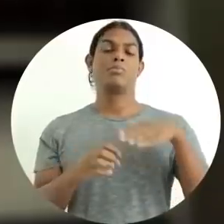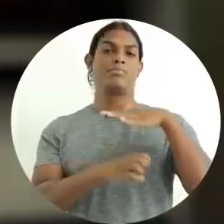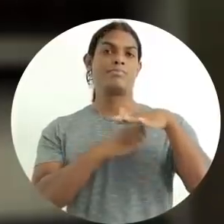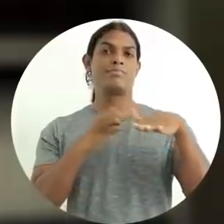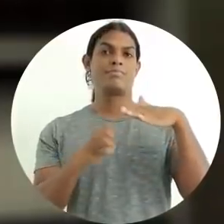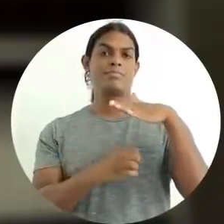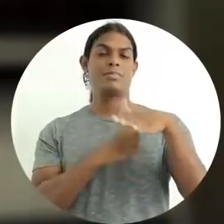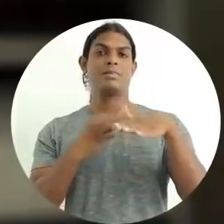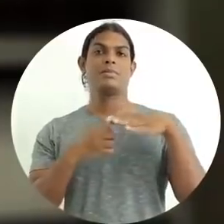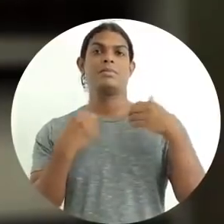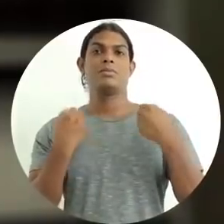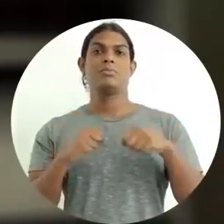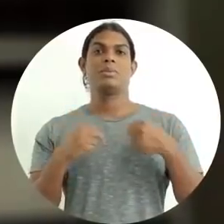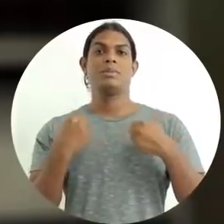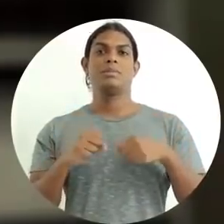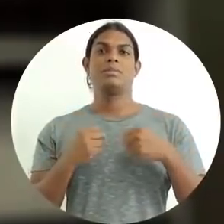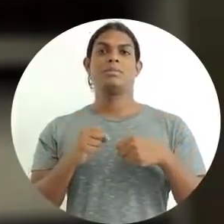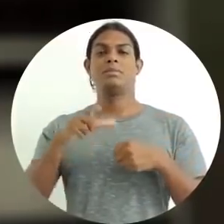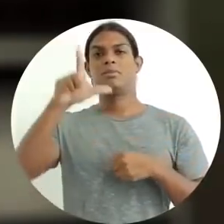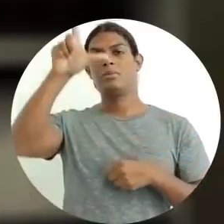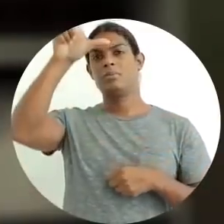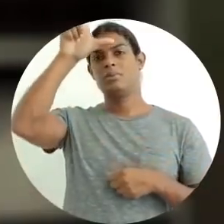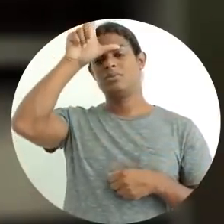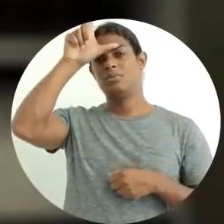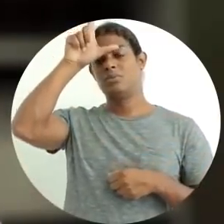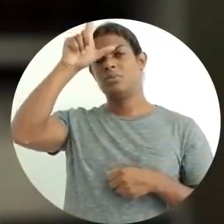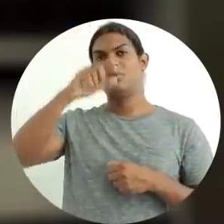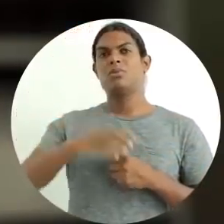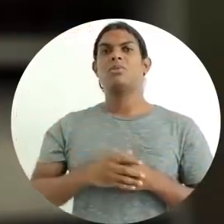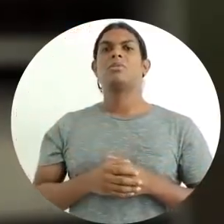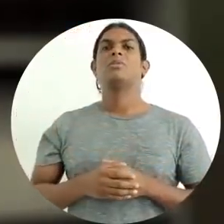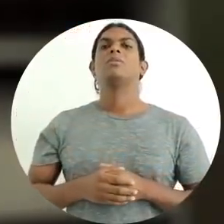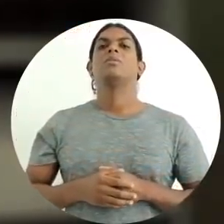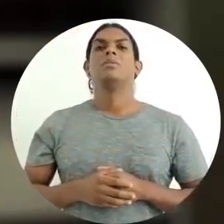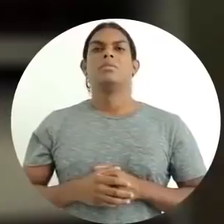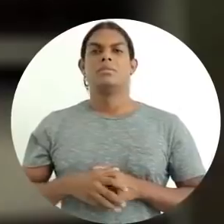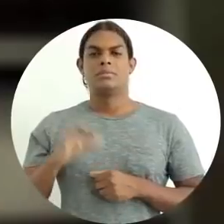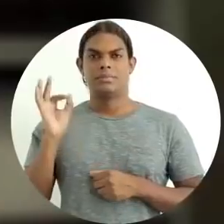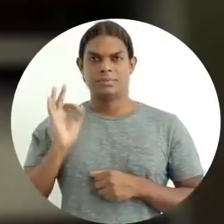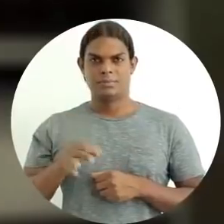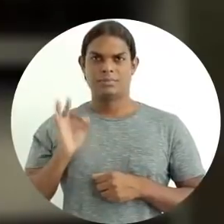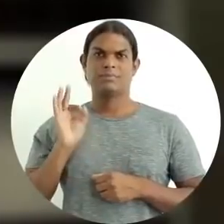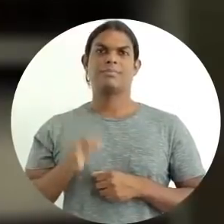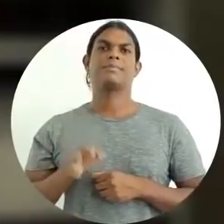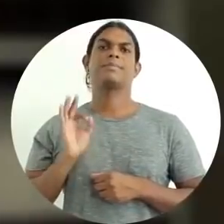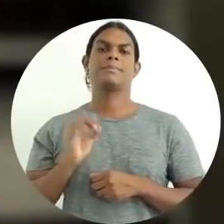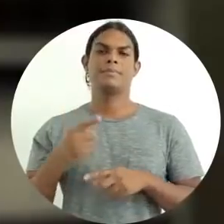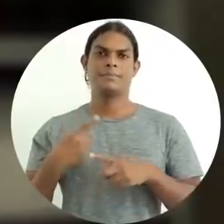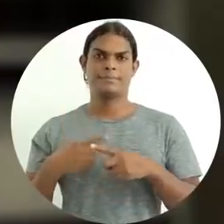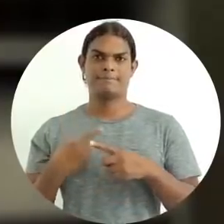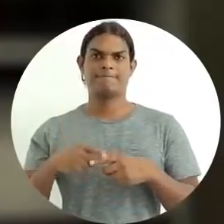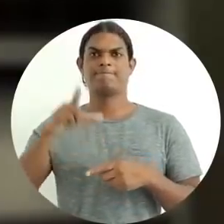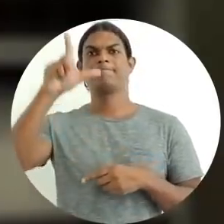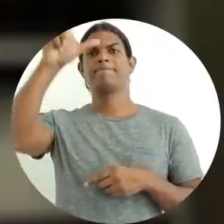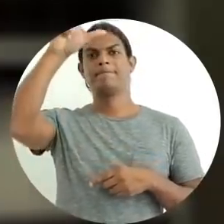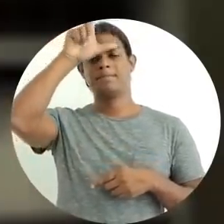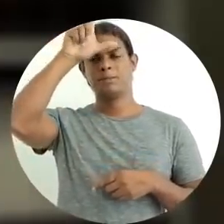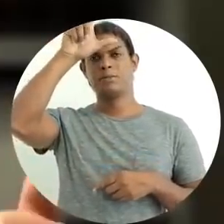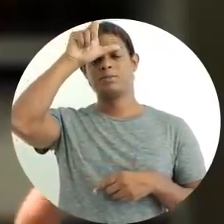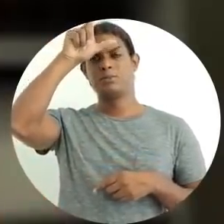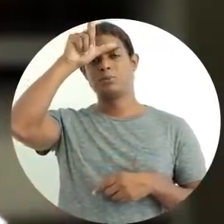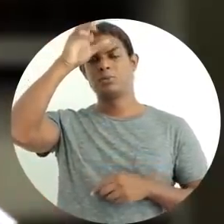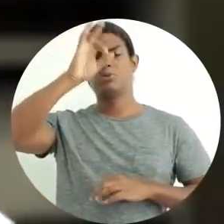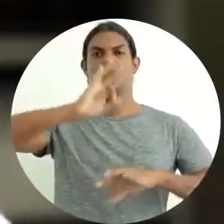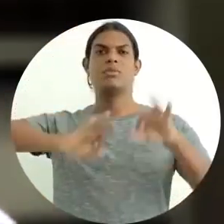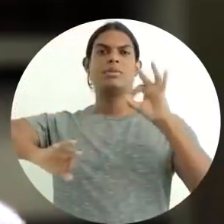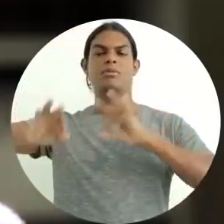as instituições, elas precisam de um líder. Claro, porque o líder, ele vai orientar